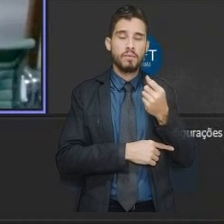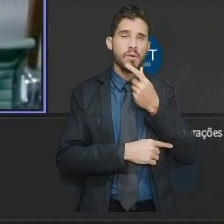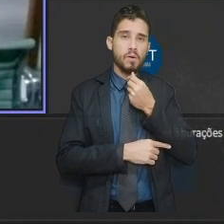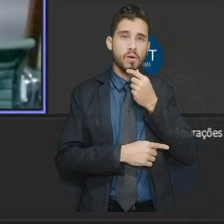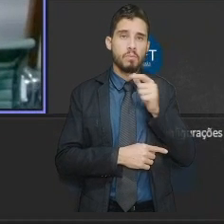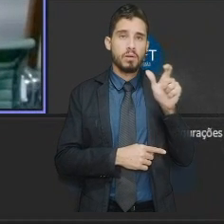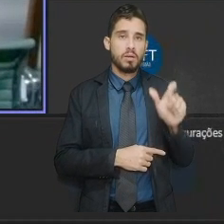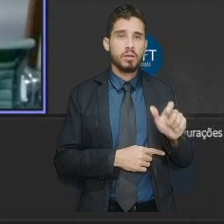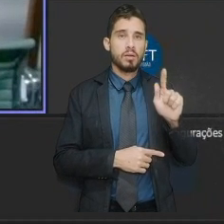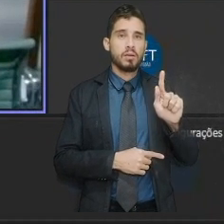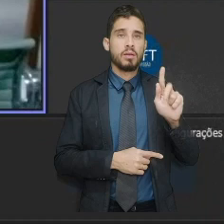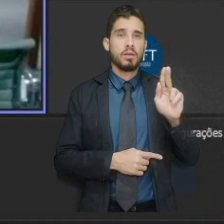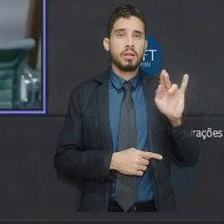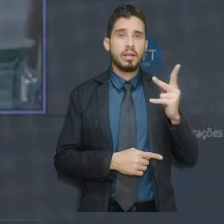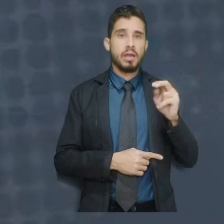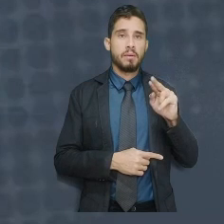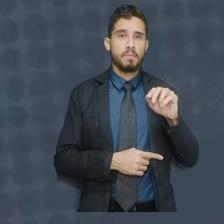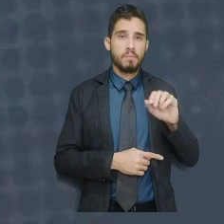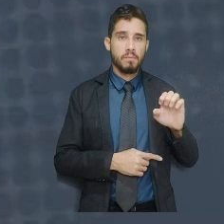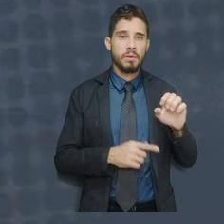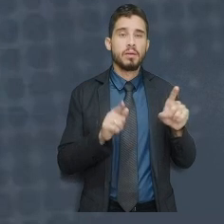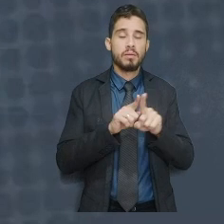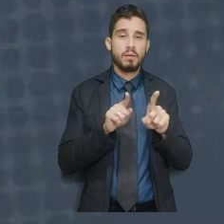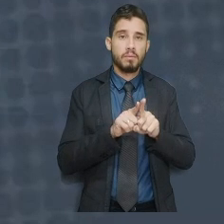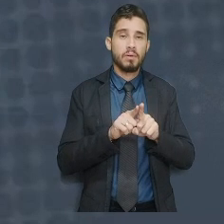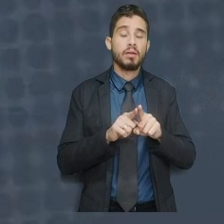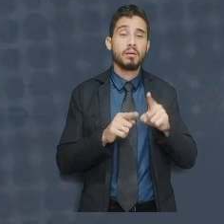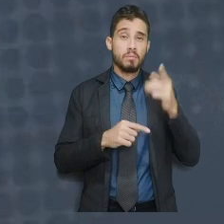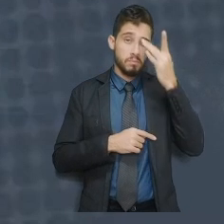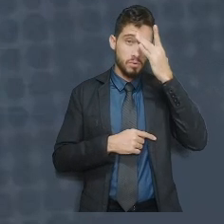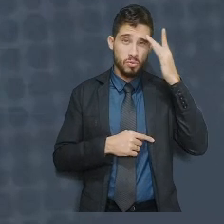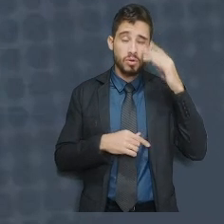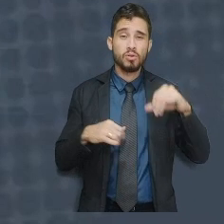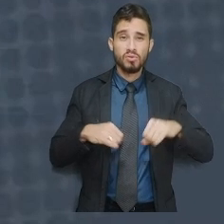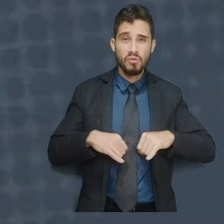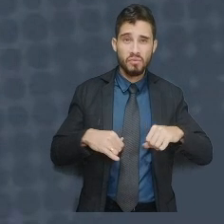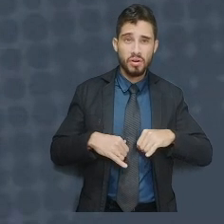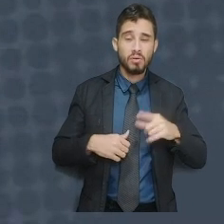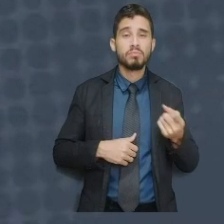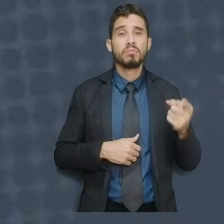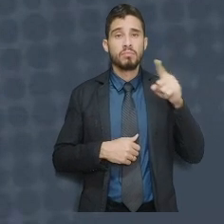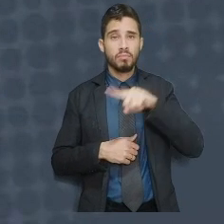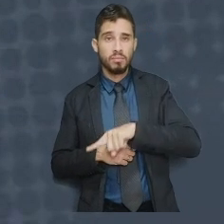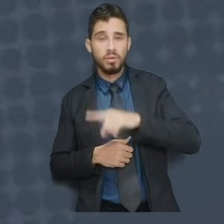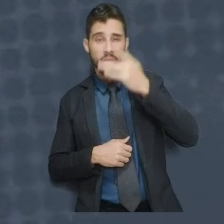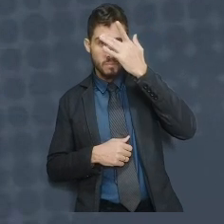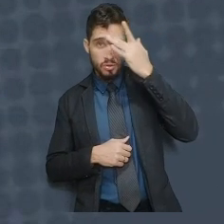agravante, Guilherme Leão, como pela parte agravada,